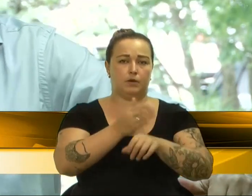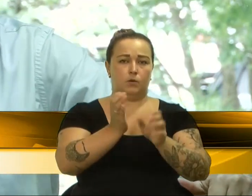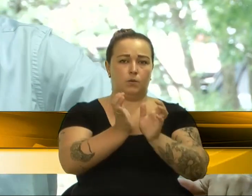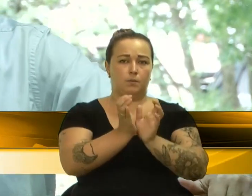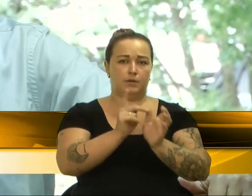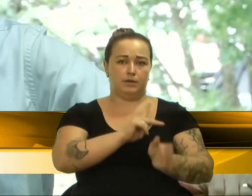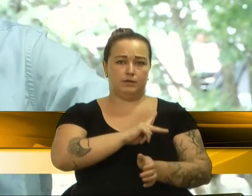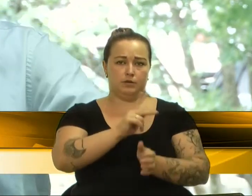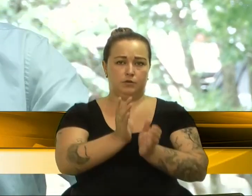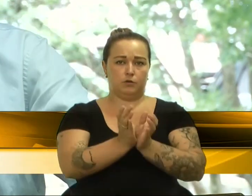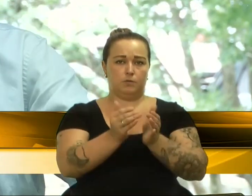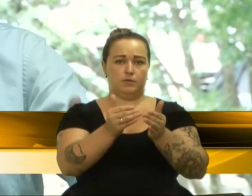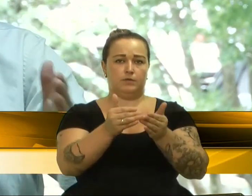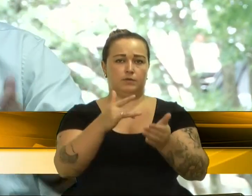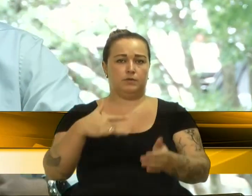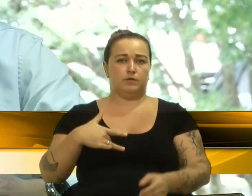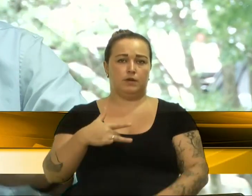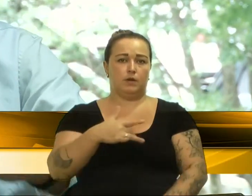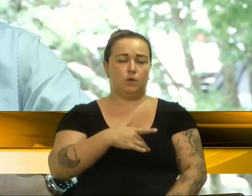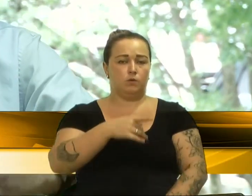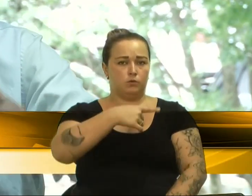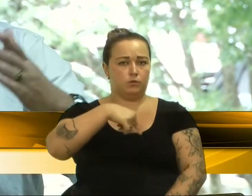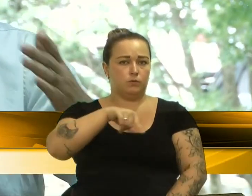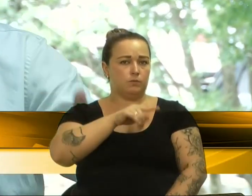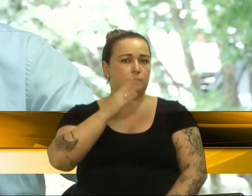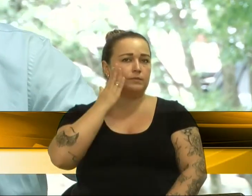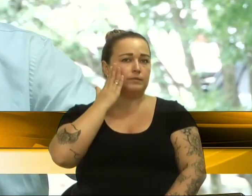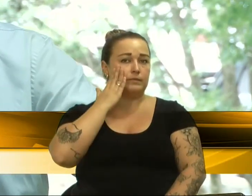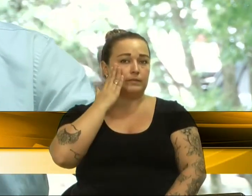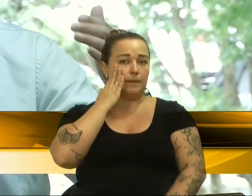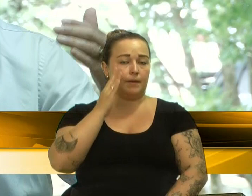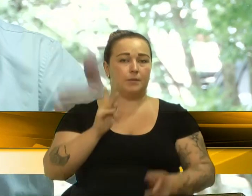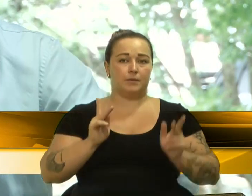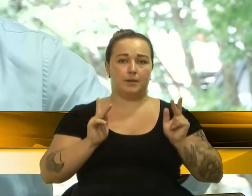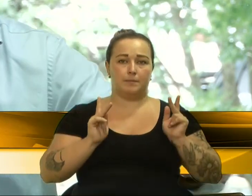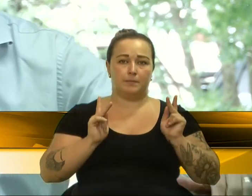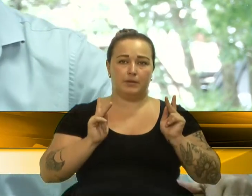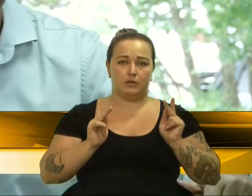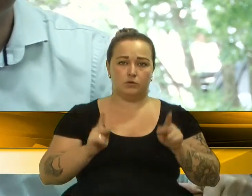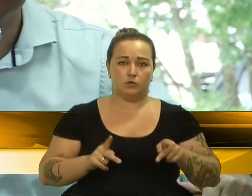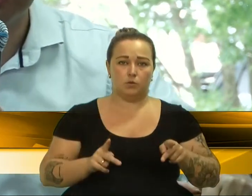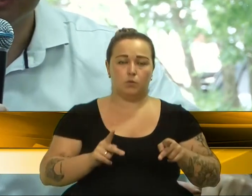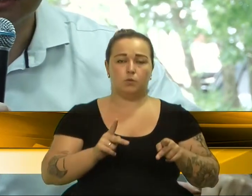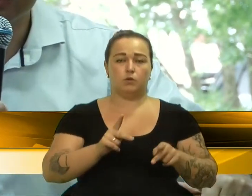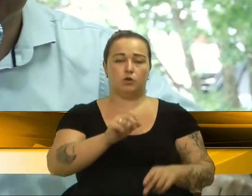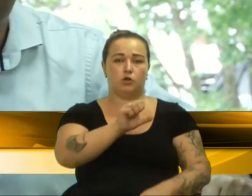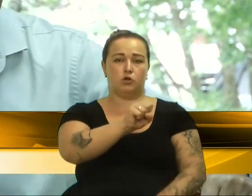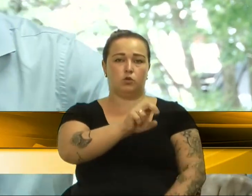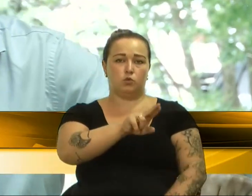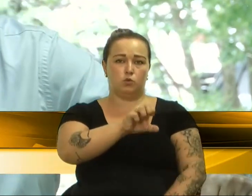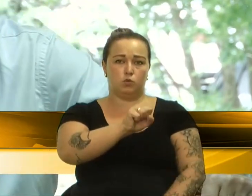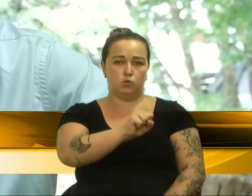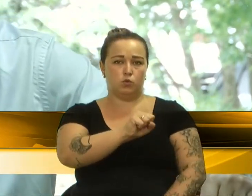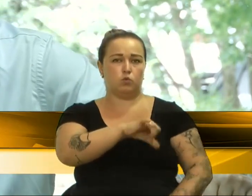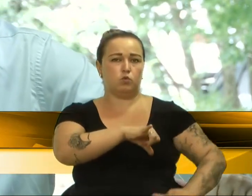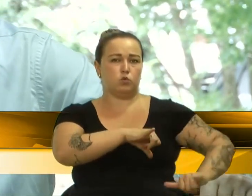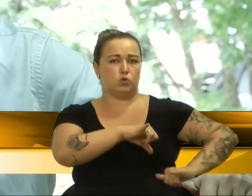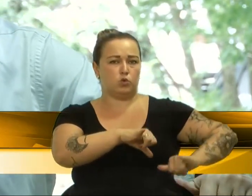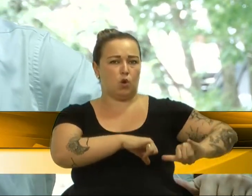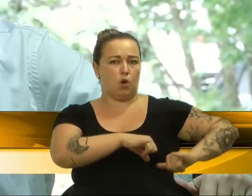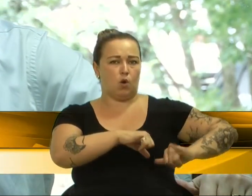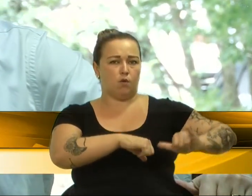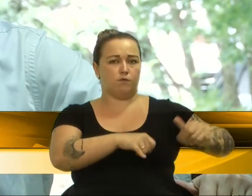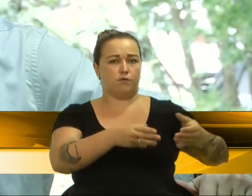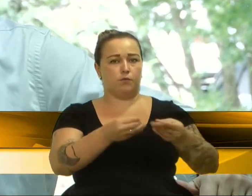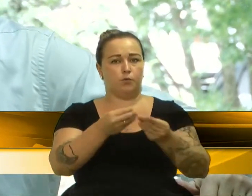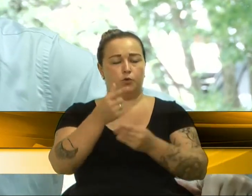Saúde. Nós sabemos o quanto os nossos usuários do Sistema Único de Saúde sofrem e enfrentam